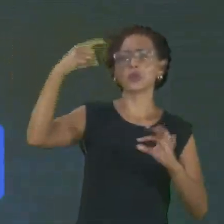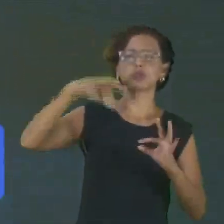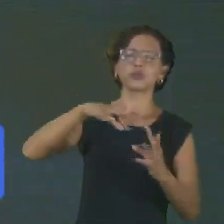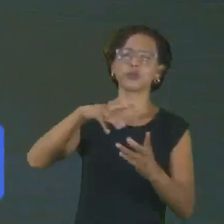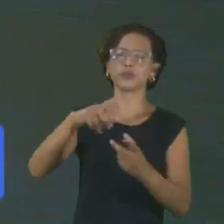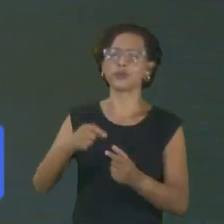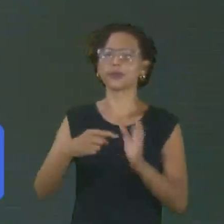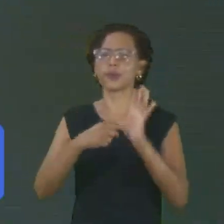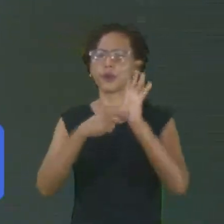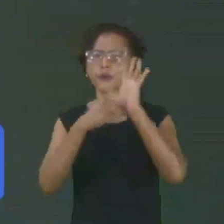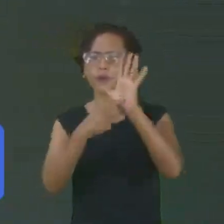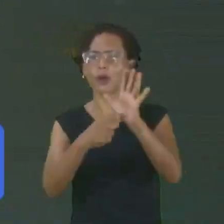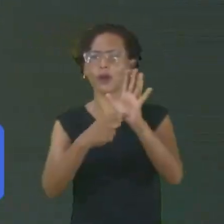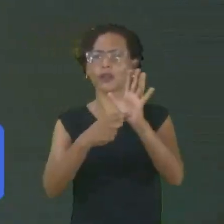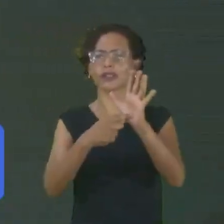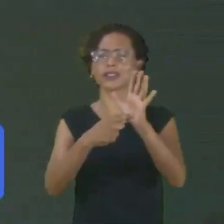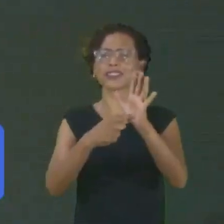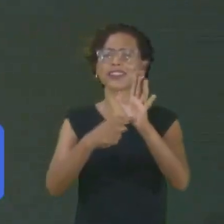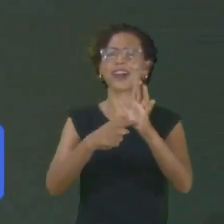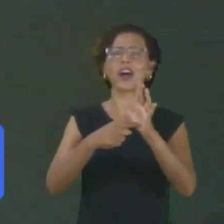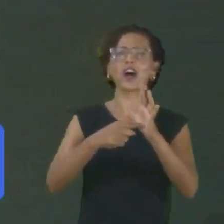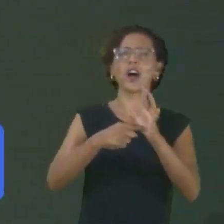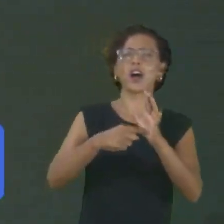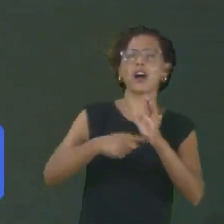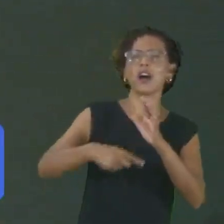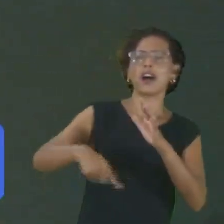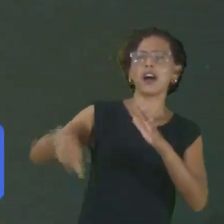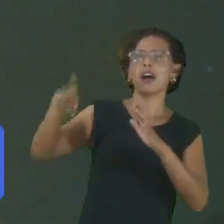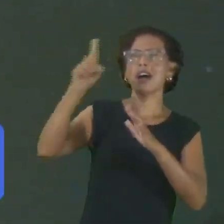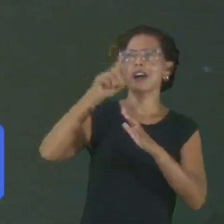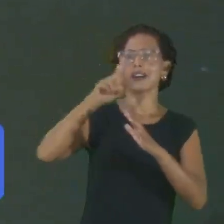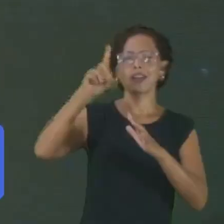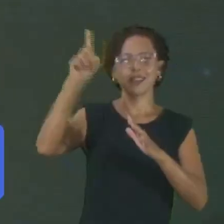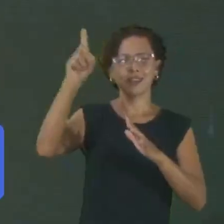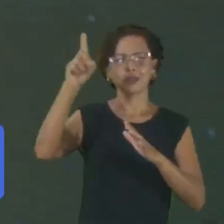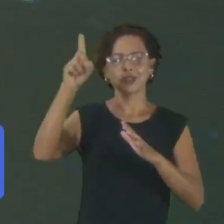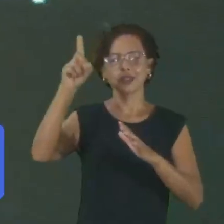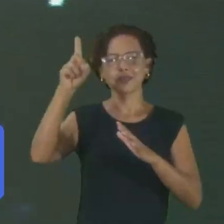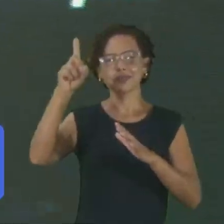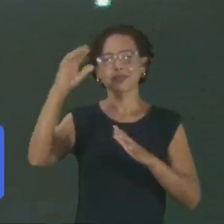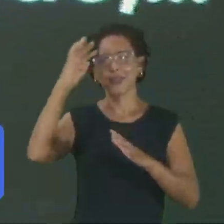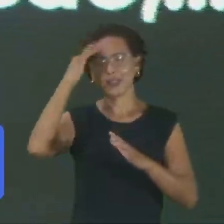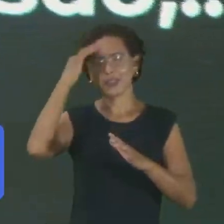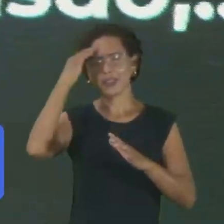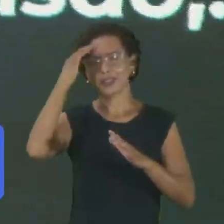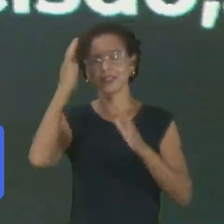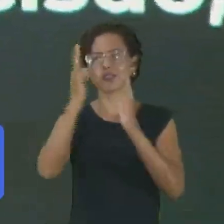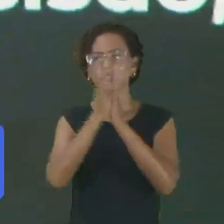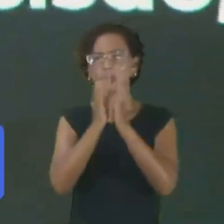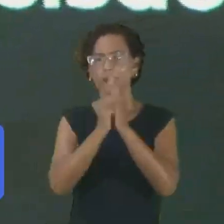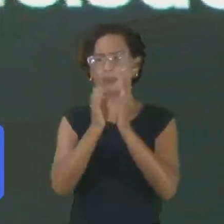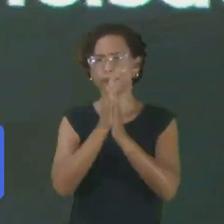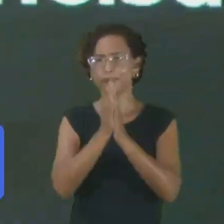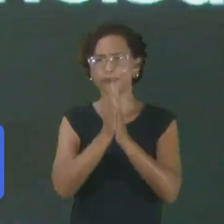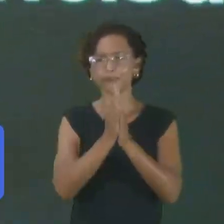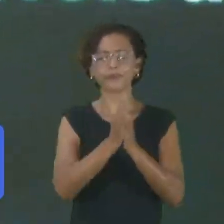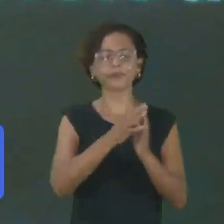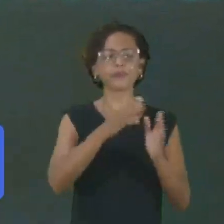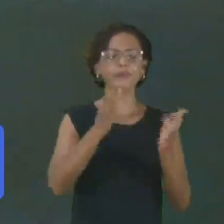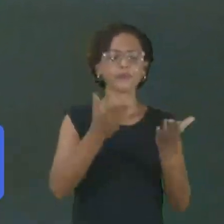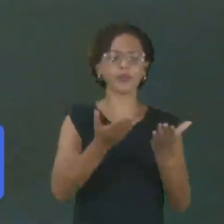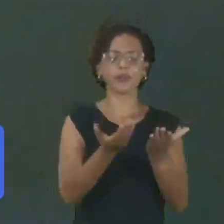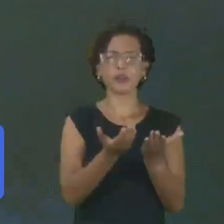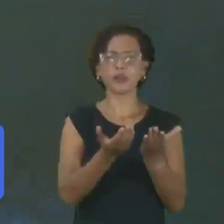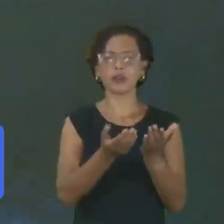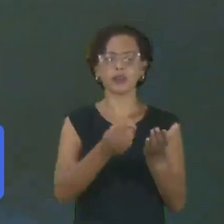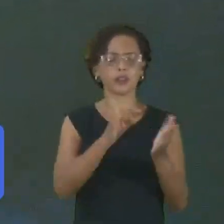sociedade, o caráter de Cristo. Quantos entendem isso, digam amém. Vamos para o texto.